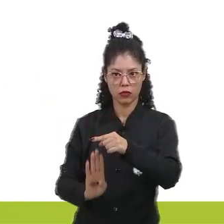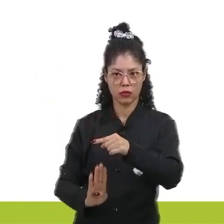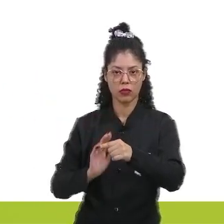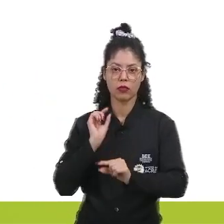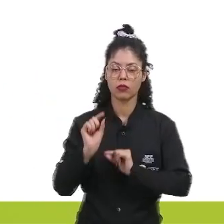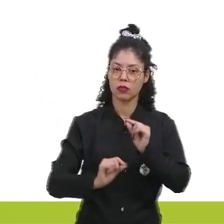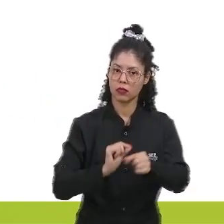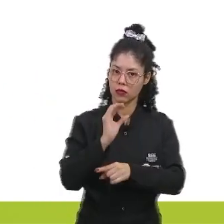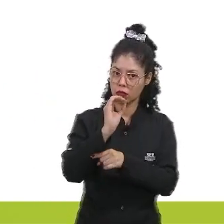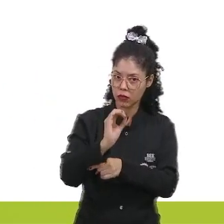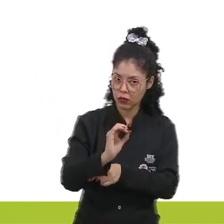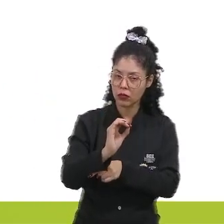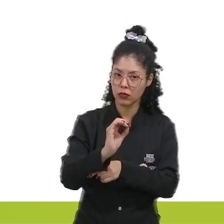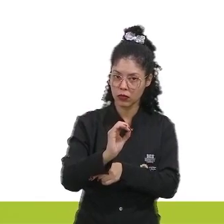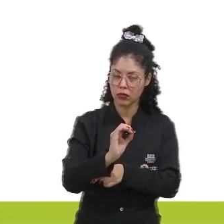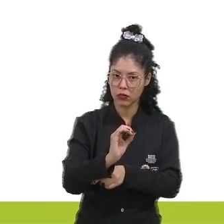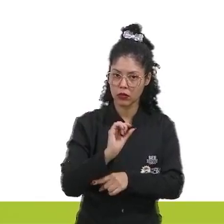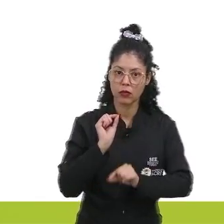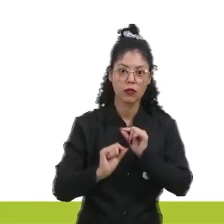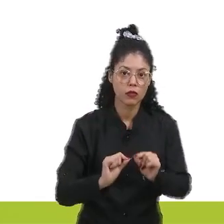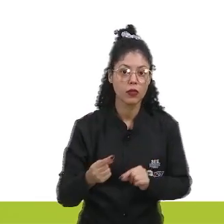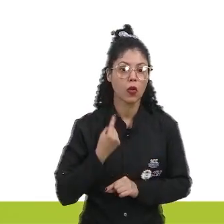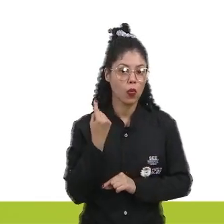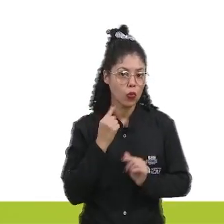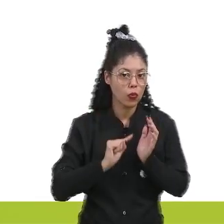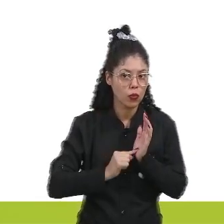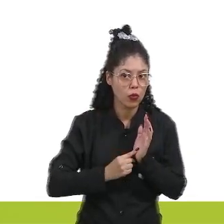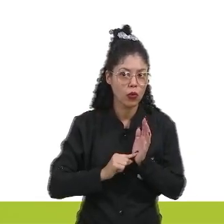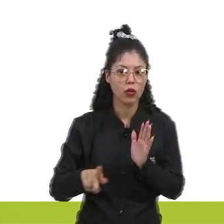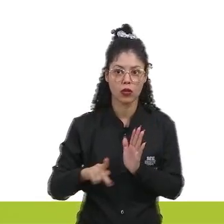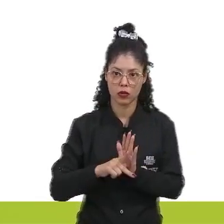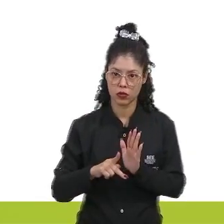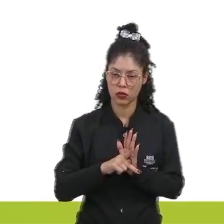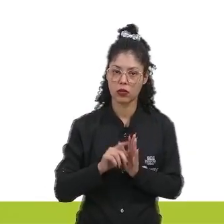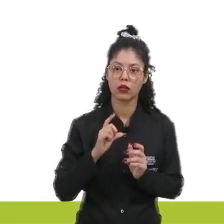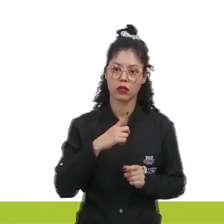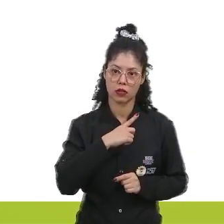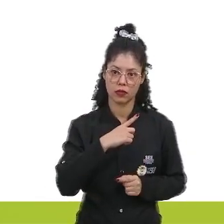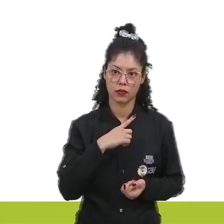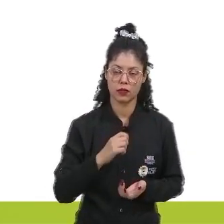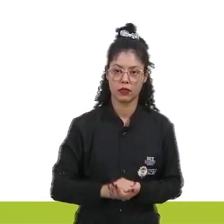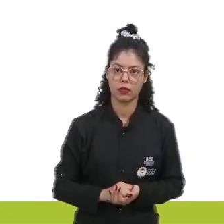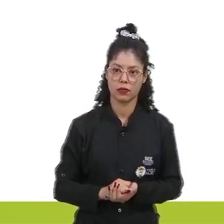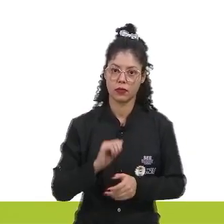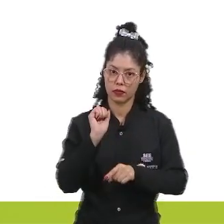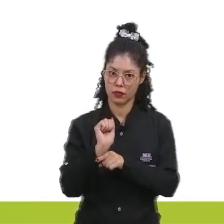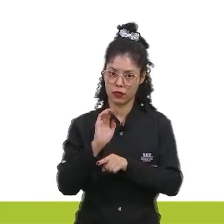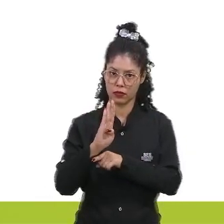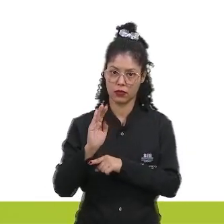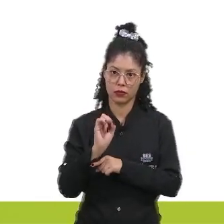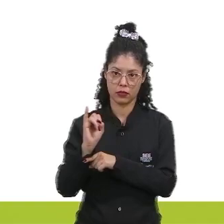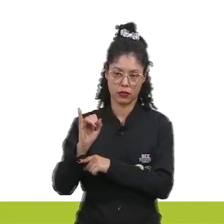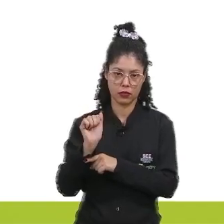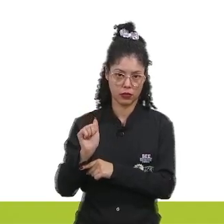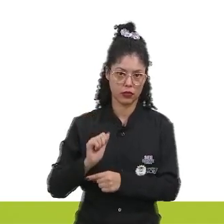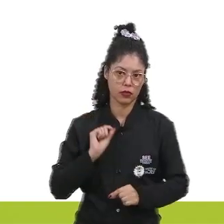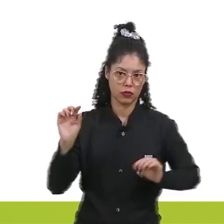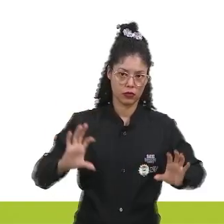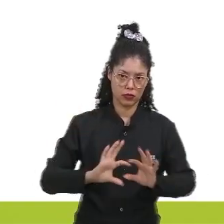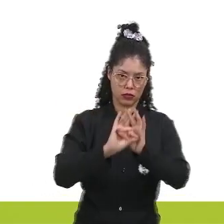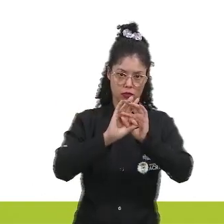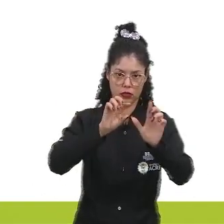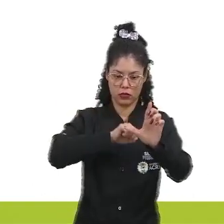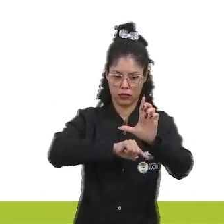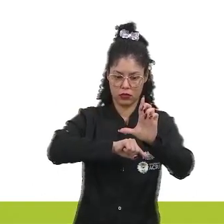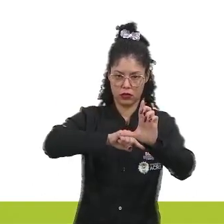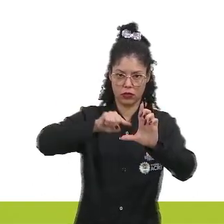que é o zero da função, professor? É o único ponto que toca o eixo das abscissas, tá bom, gente? Fica ligado nessa